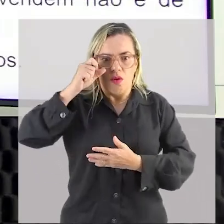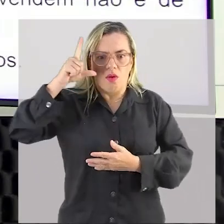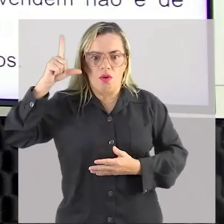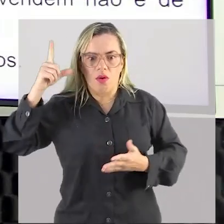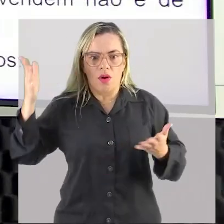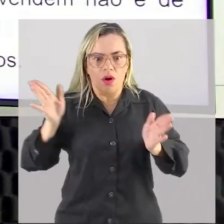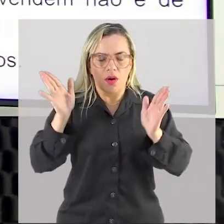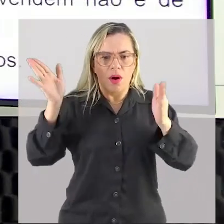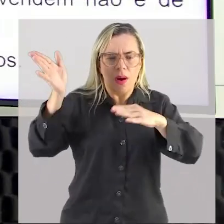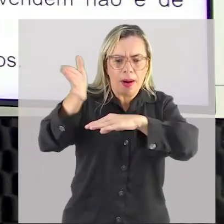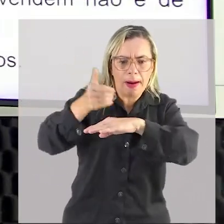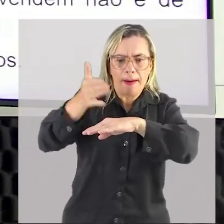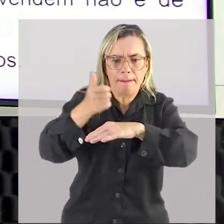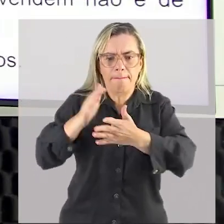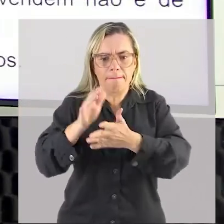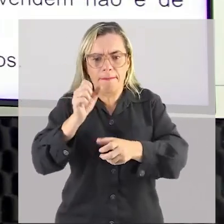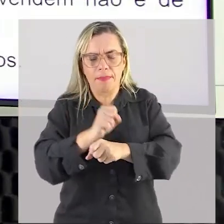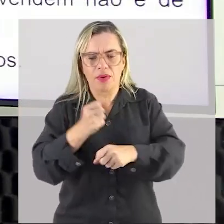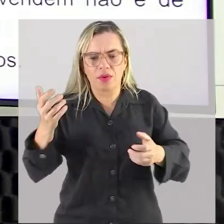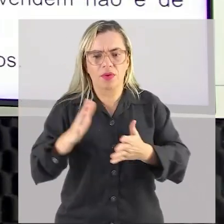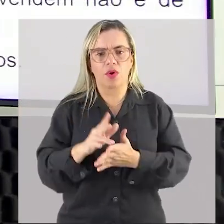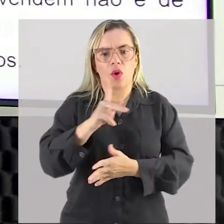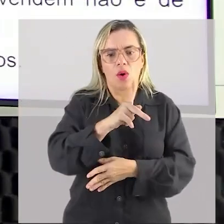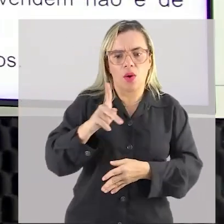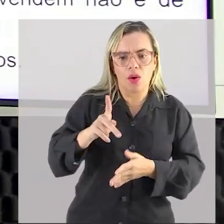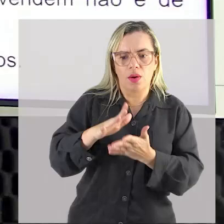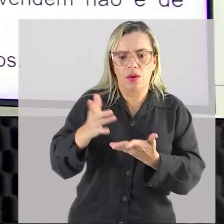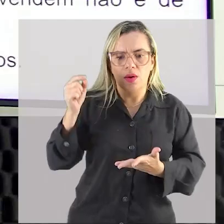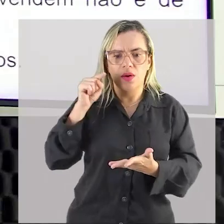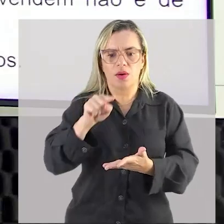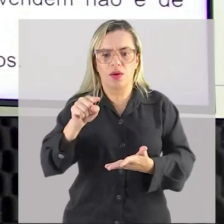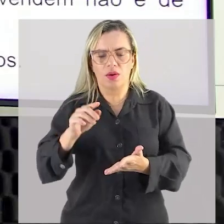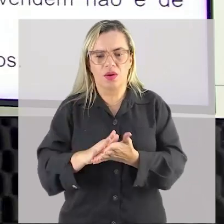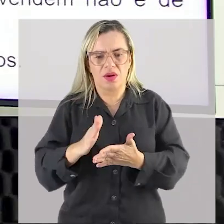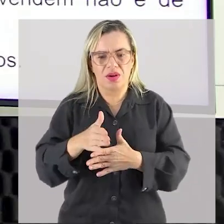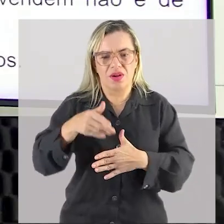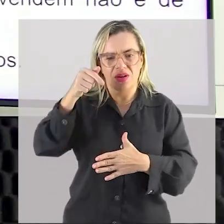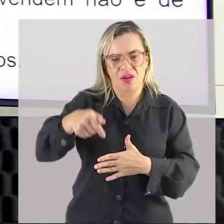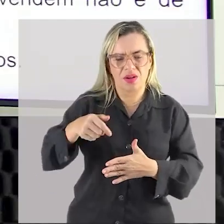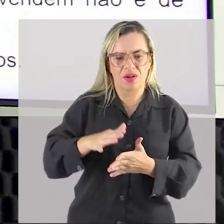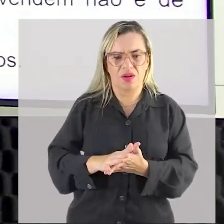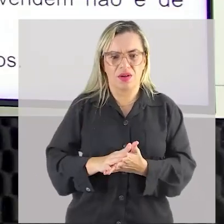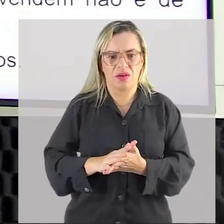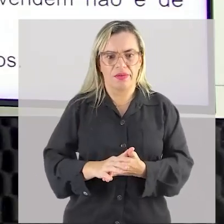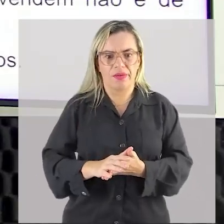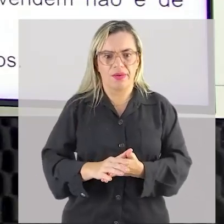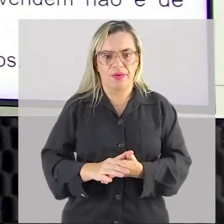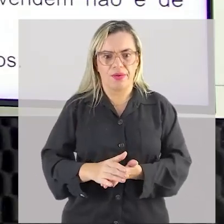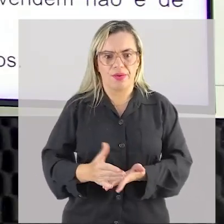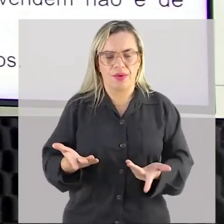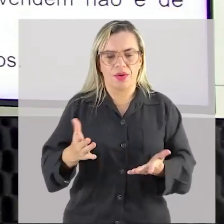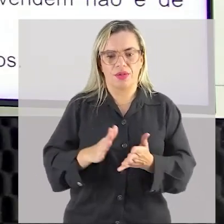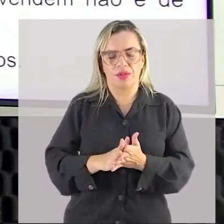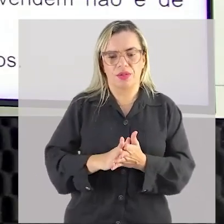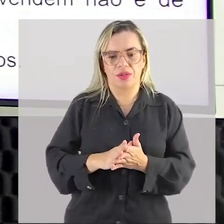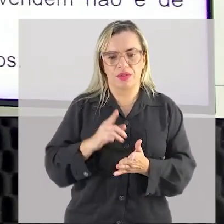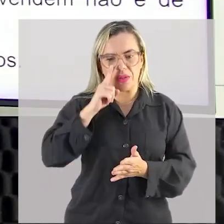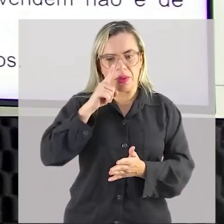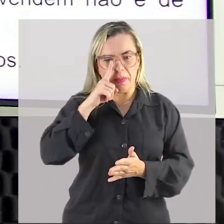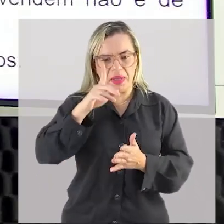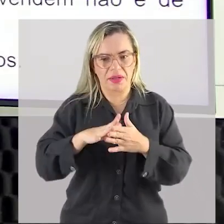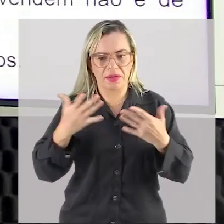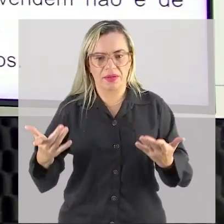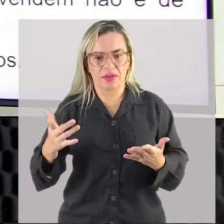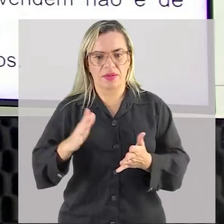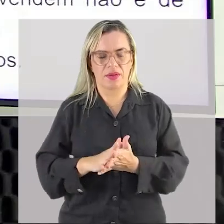professores ó vamos vamos vamos parar com isso caros professores vocês se meteram em uma enrascada então ele está num tom ali